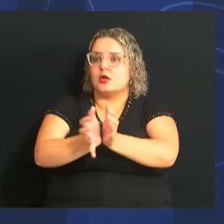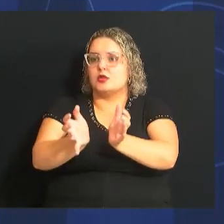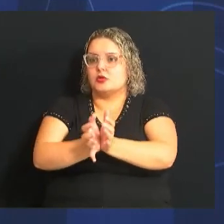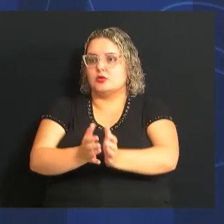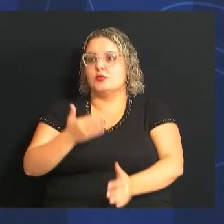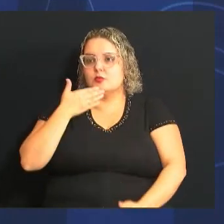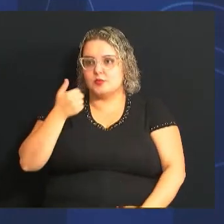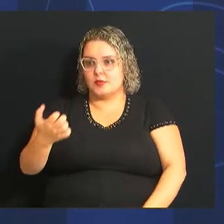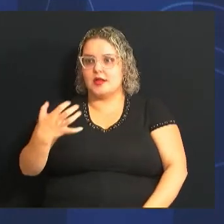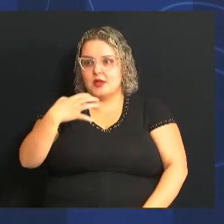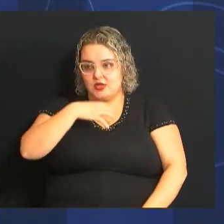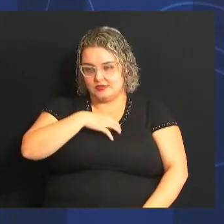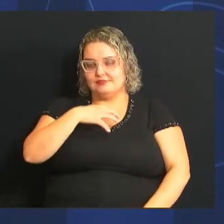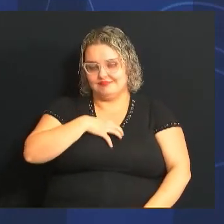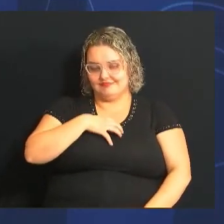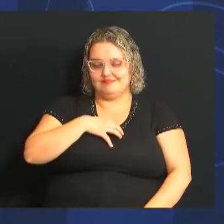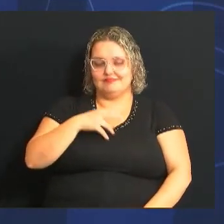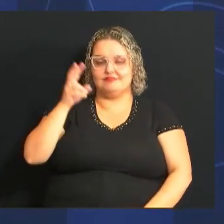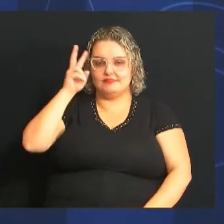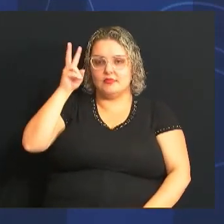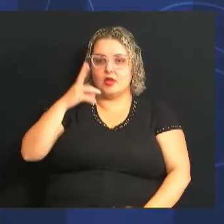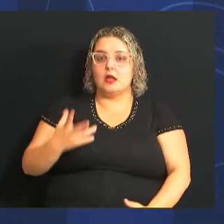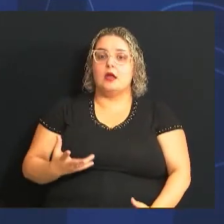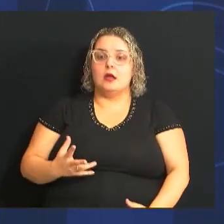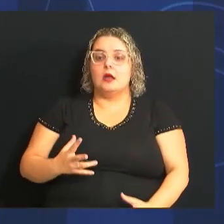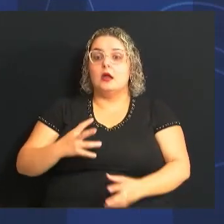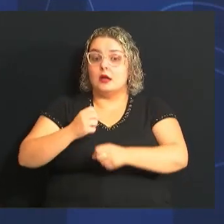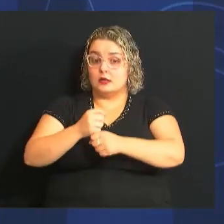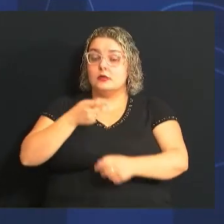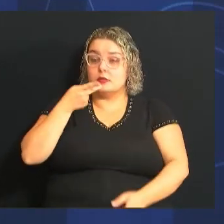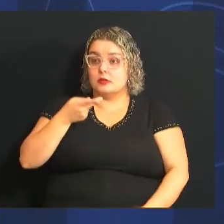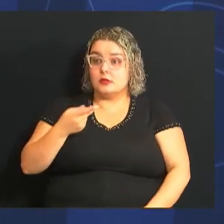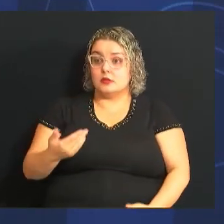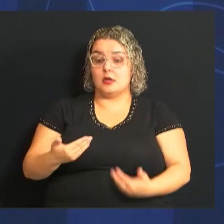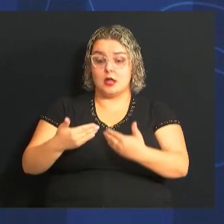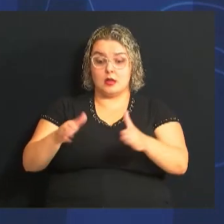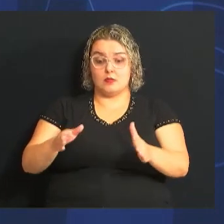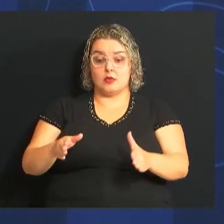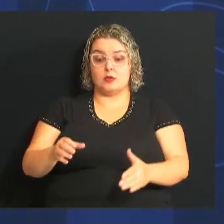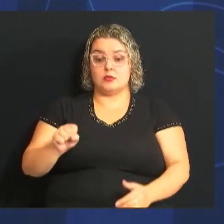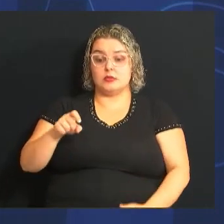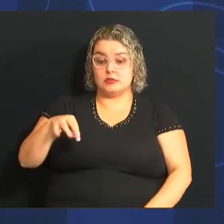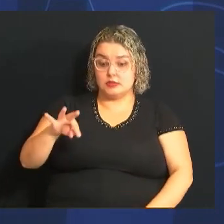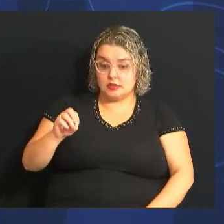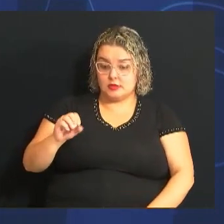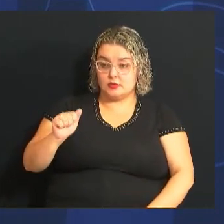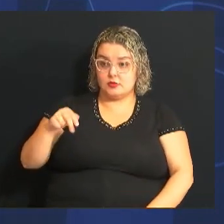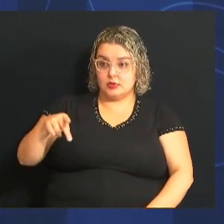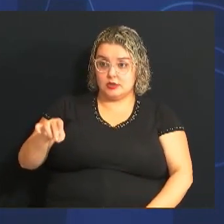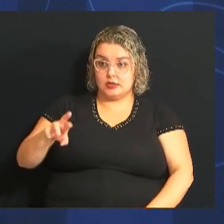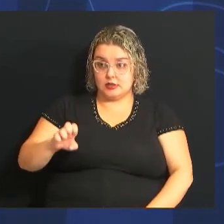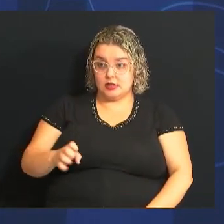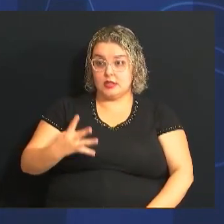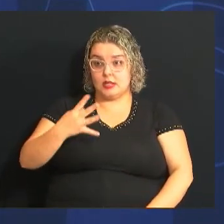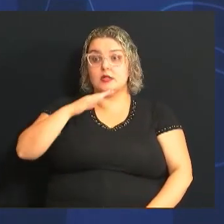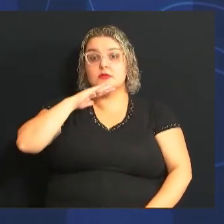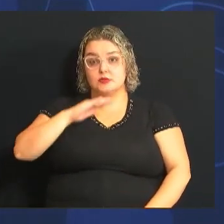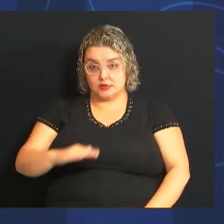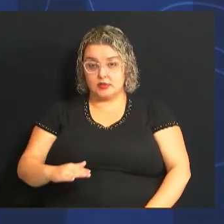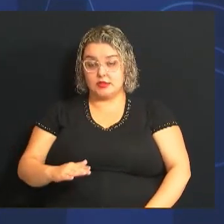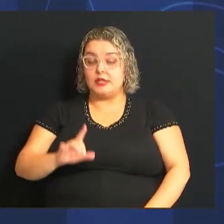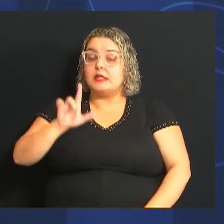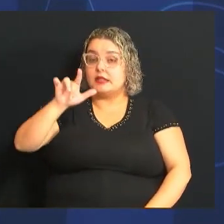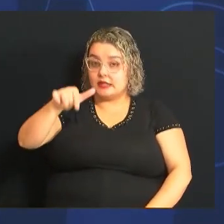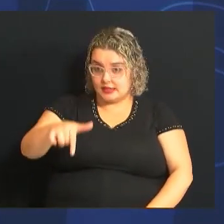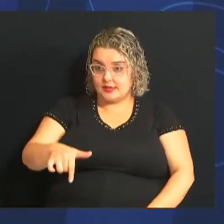maneira, lembrando, reforçando, o Guarani estreia contra o Santo André no próximo sábado às 4 horas da tarde e depois